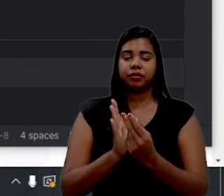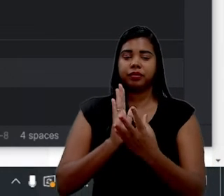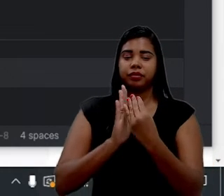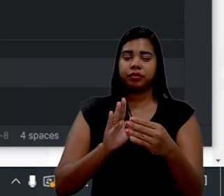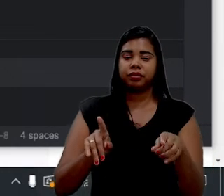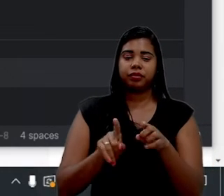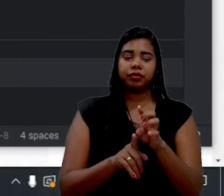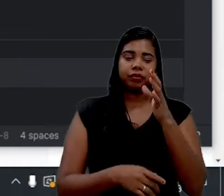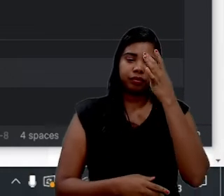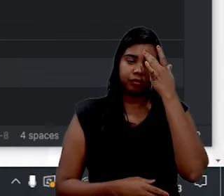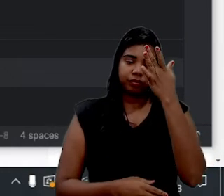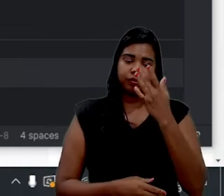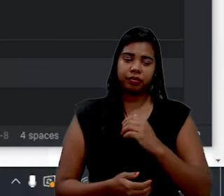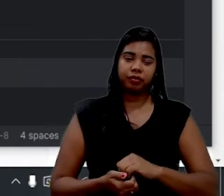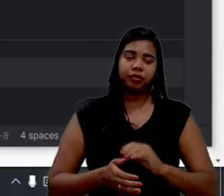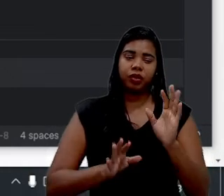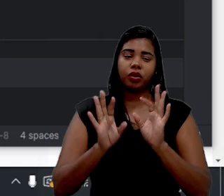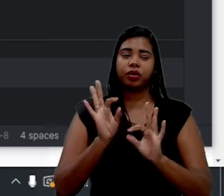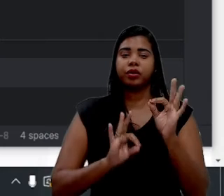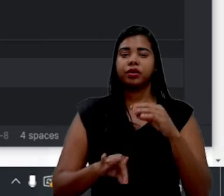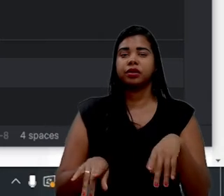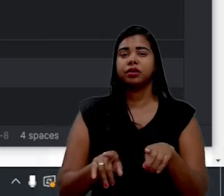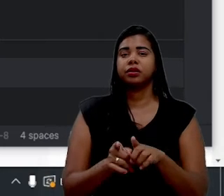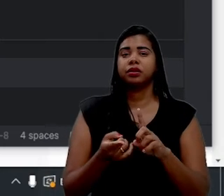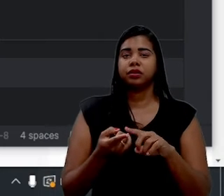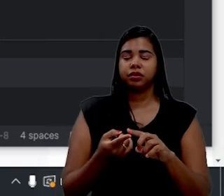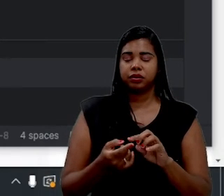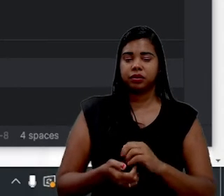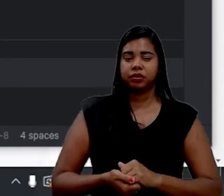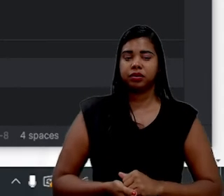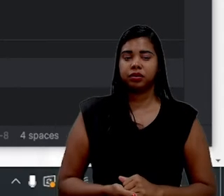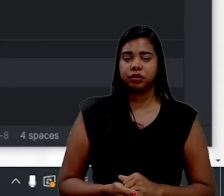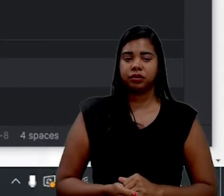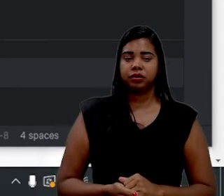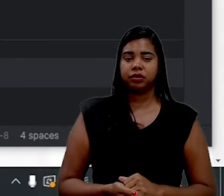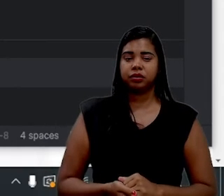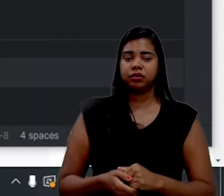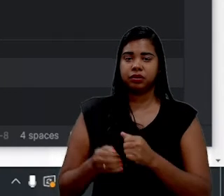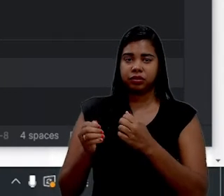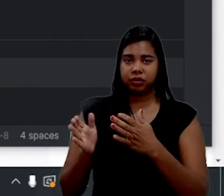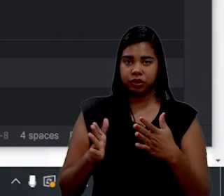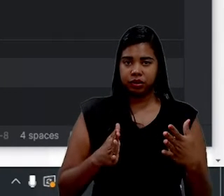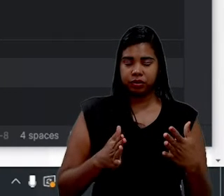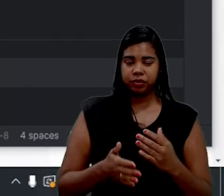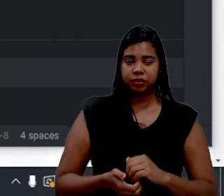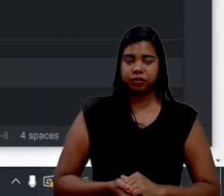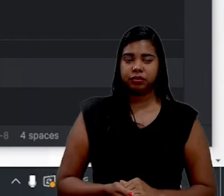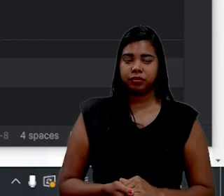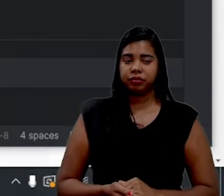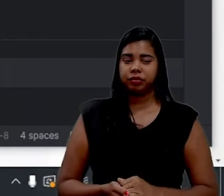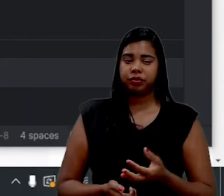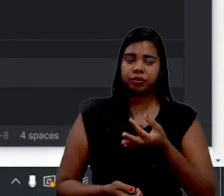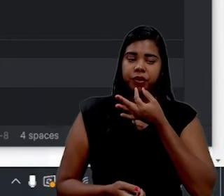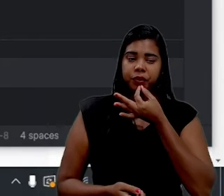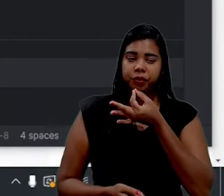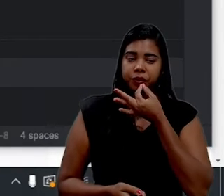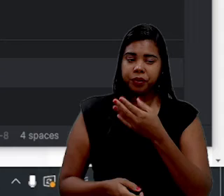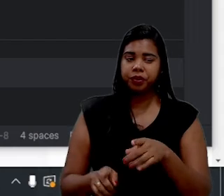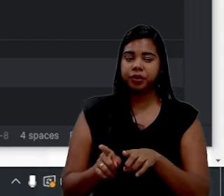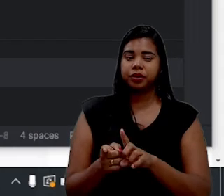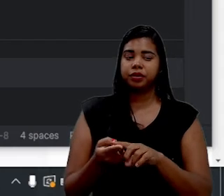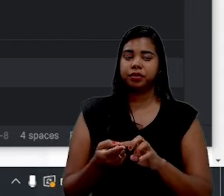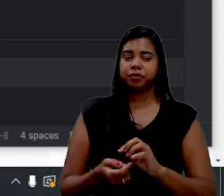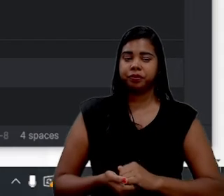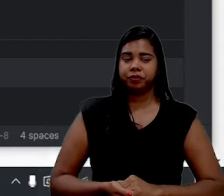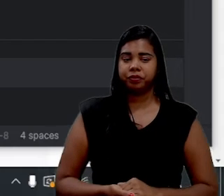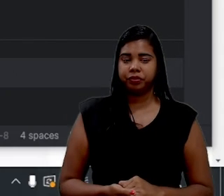mais organizado, né? O código, saber qual a sequência. Eu não vou comentar, né? Para a